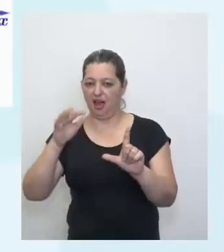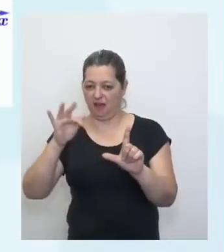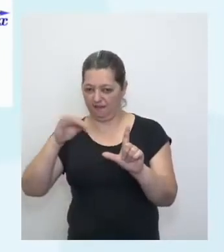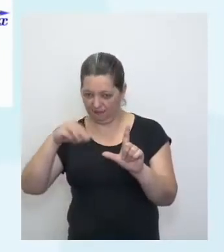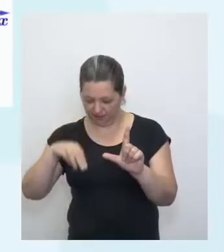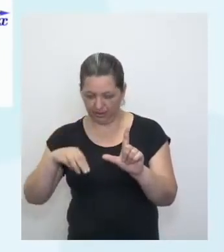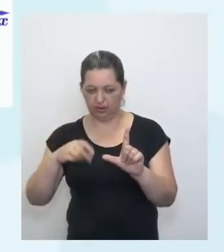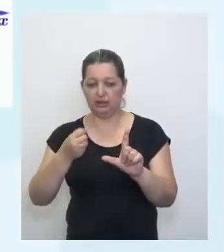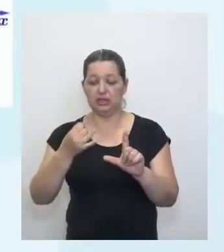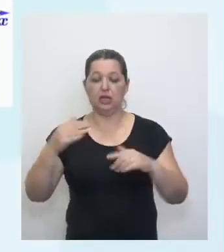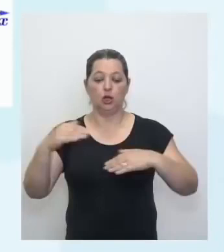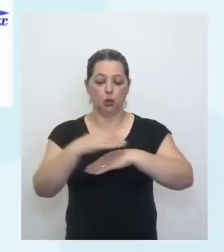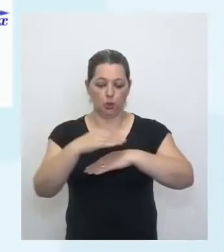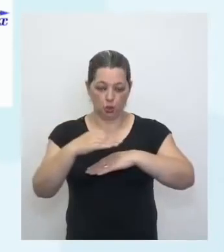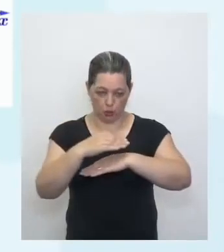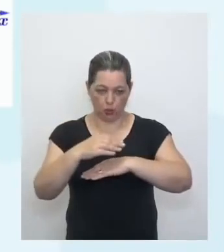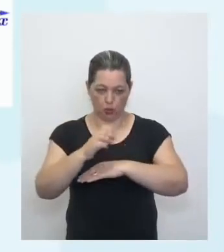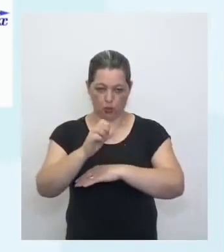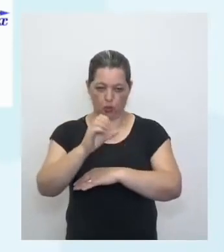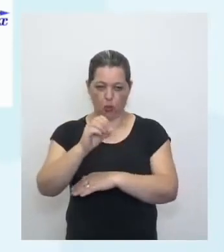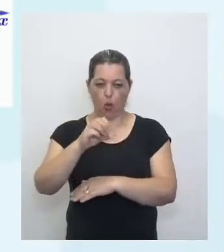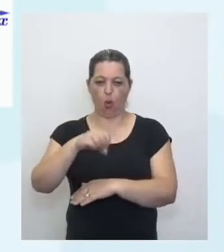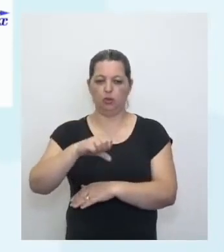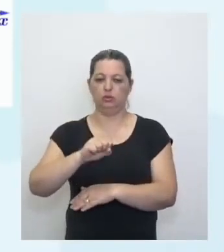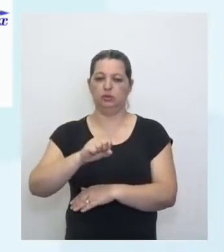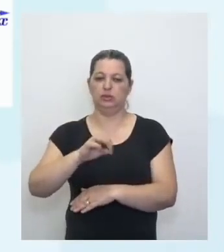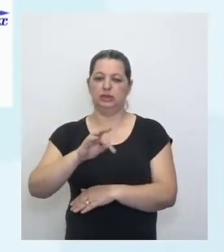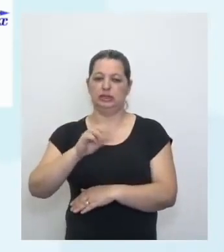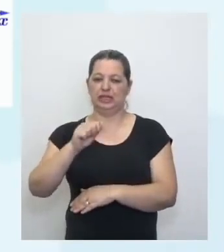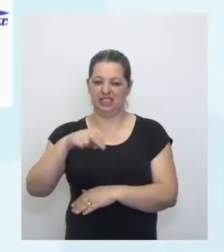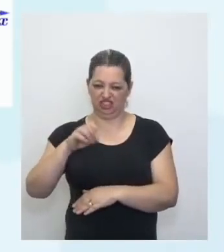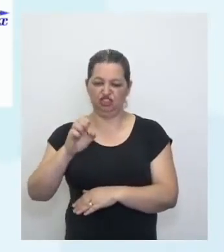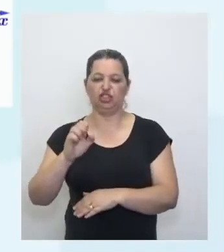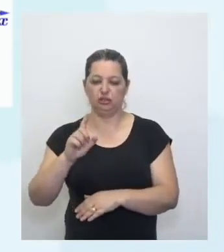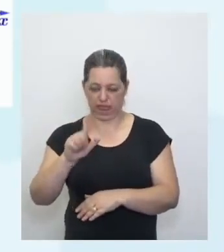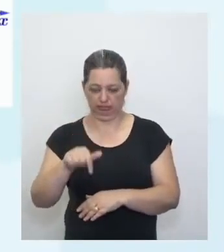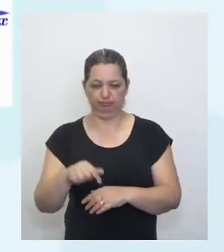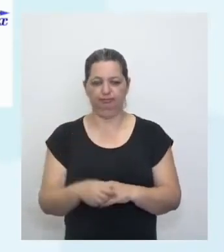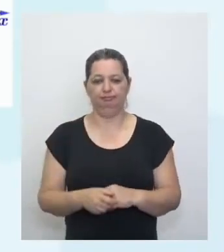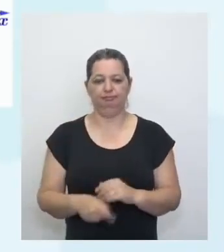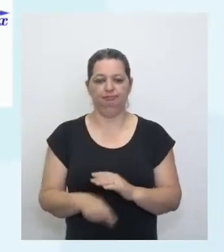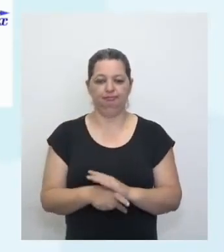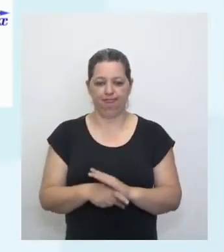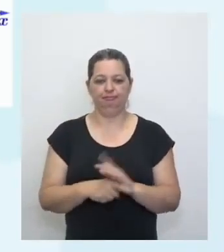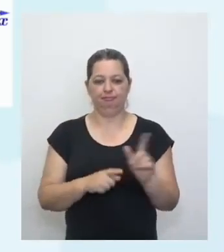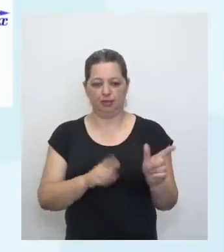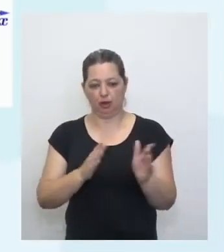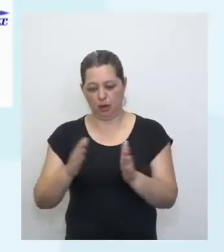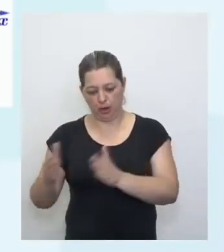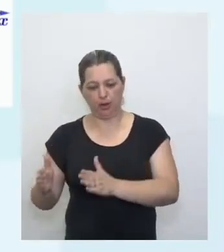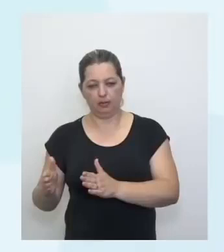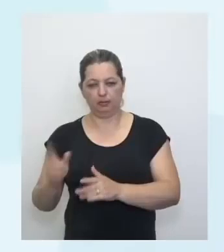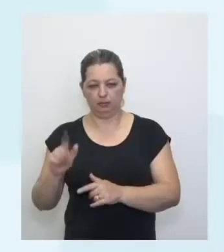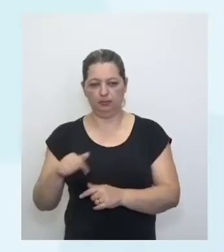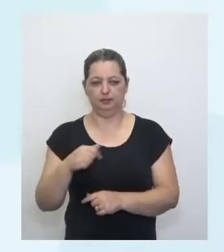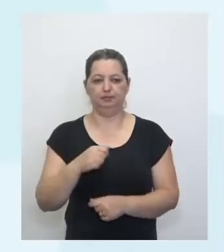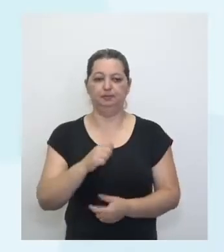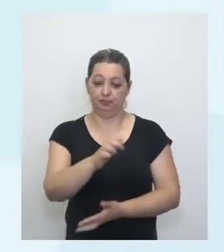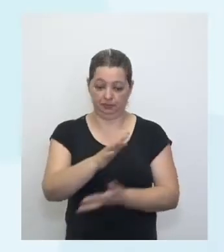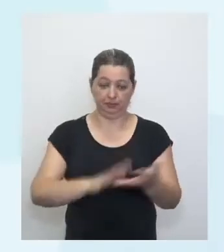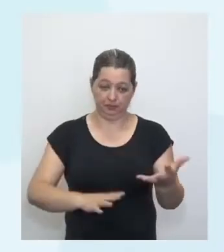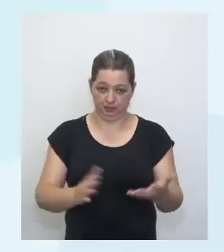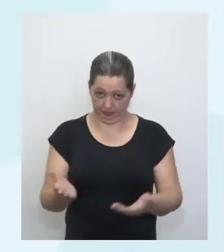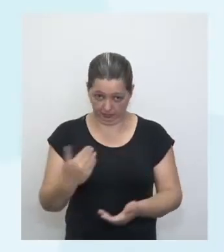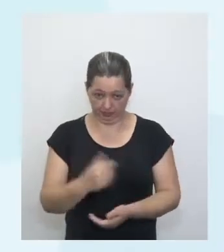porque aquela paralela, é isso mesmo? É. Então a resposta certa é afim, constante e linear. Vamos para mais uma